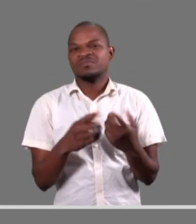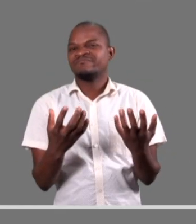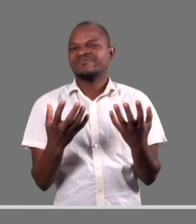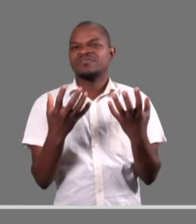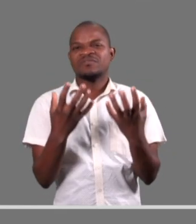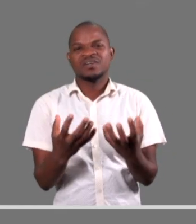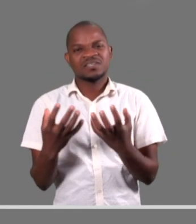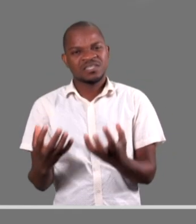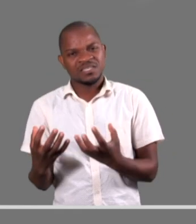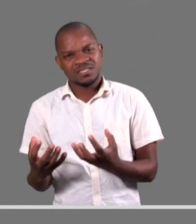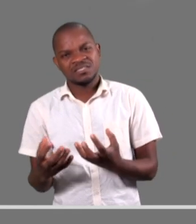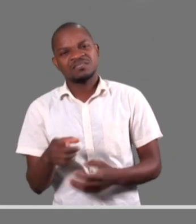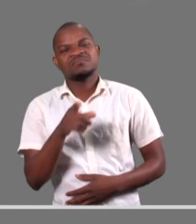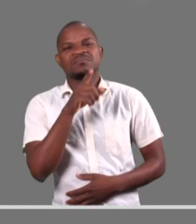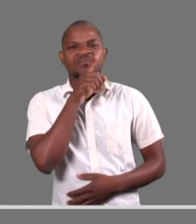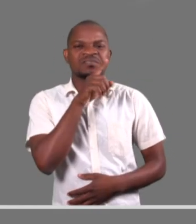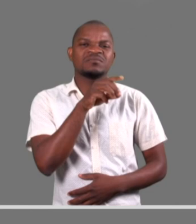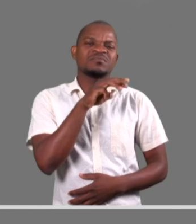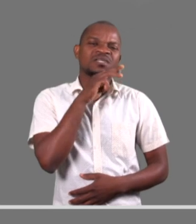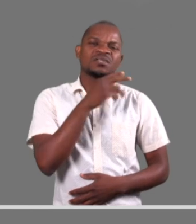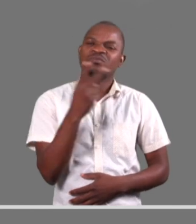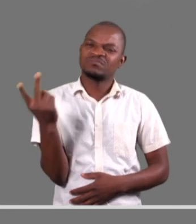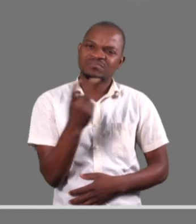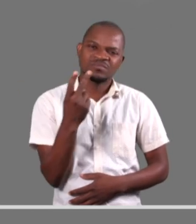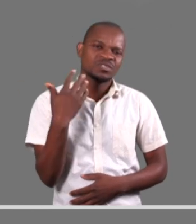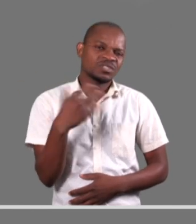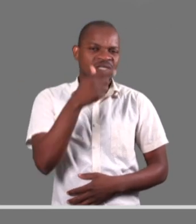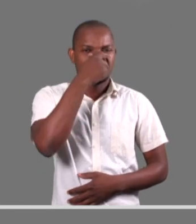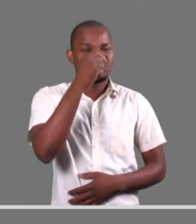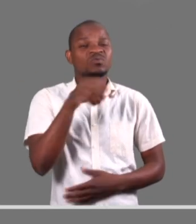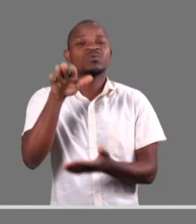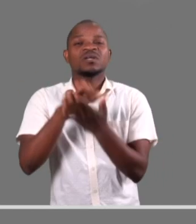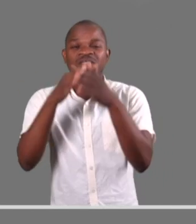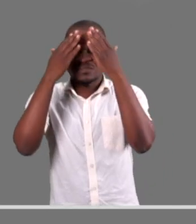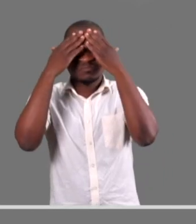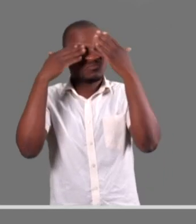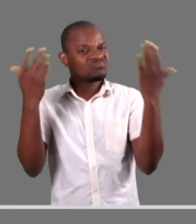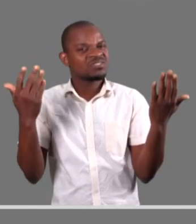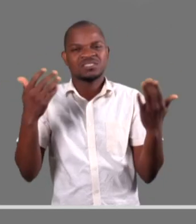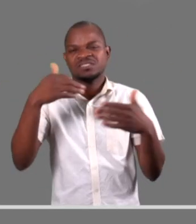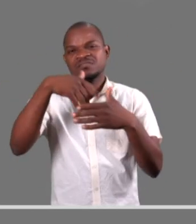Não tem pai, mãe também abandonou, não sei se está onde.